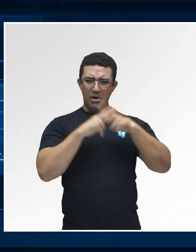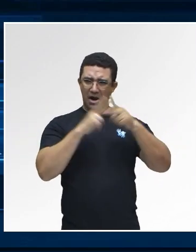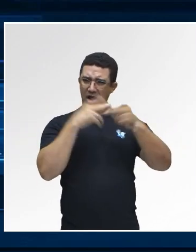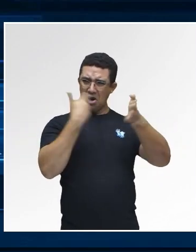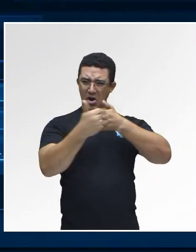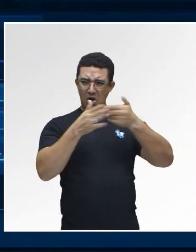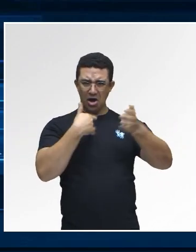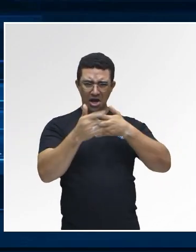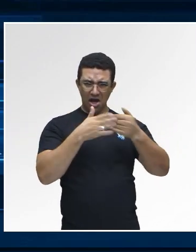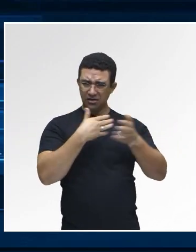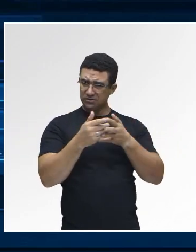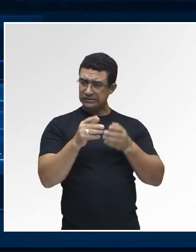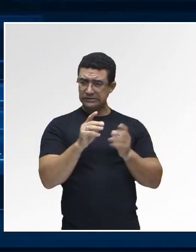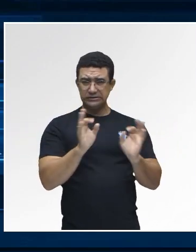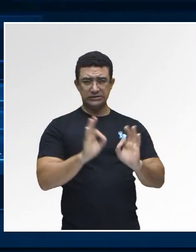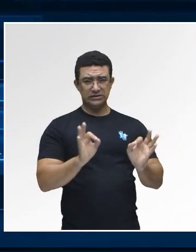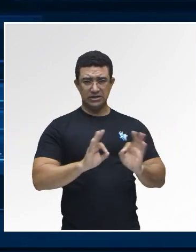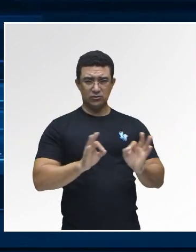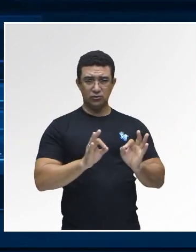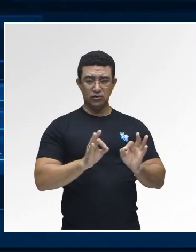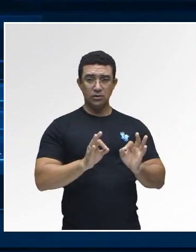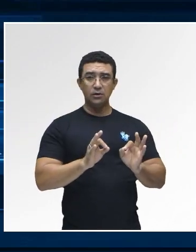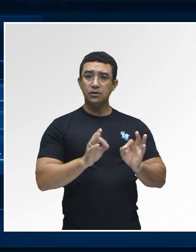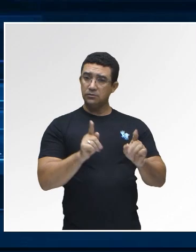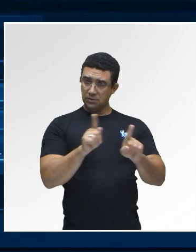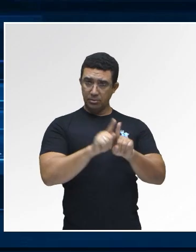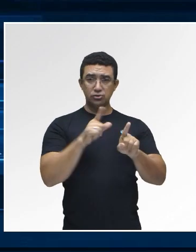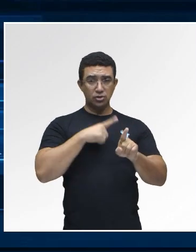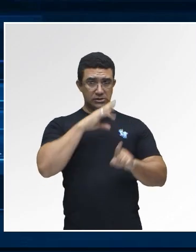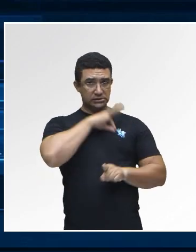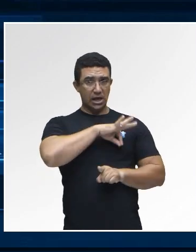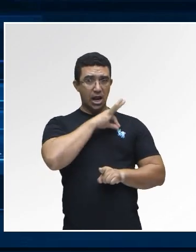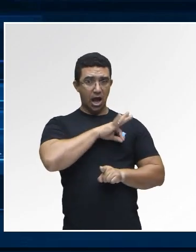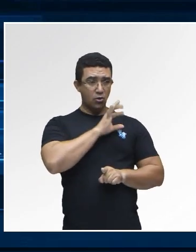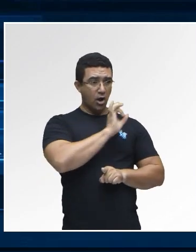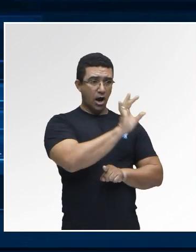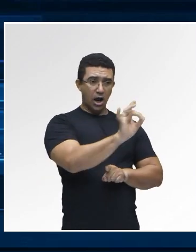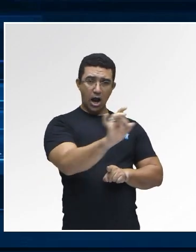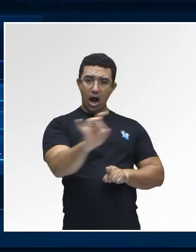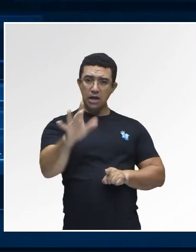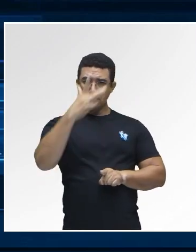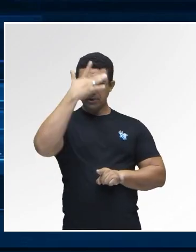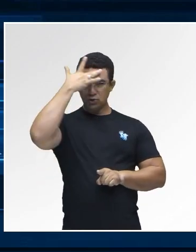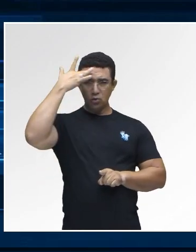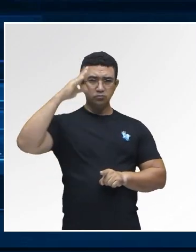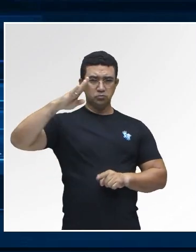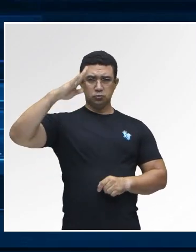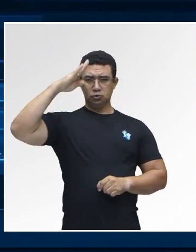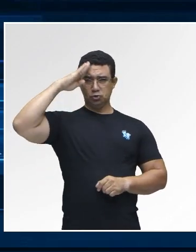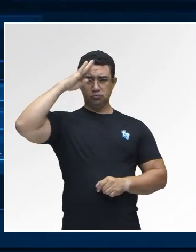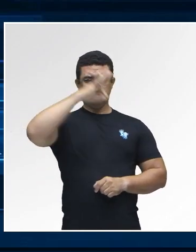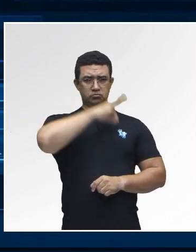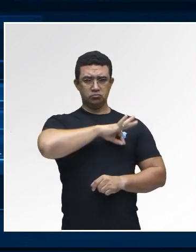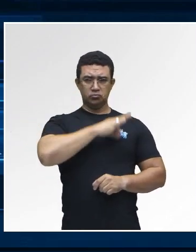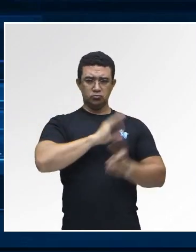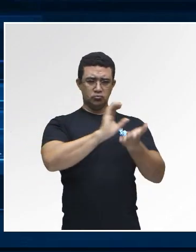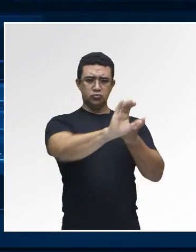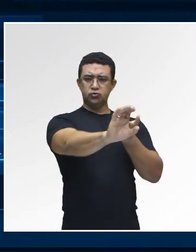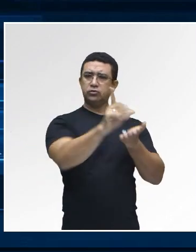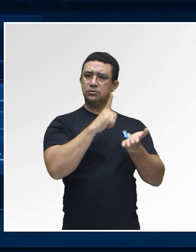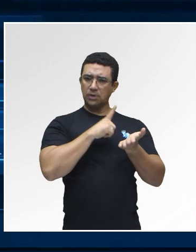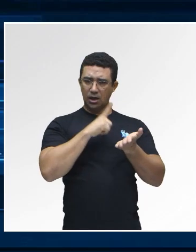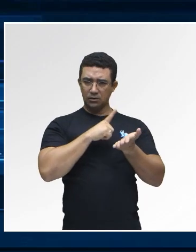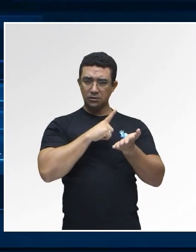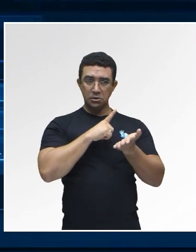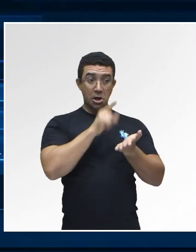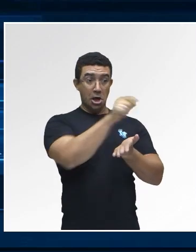de Roma, jamais. Eles recebiam por isso. Eles ganhava-se um posicionamento dentro